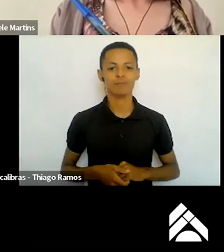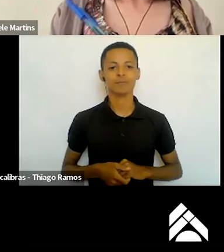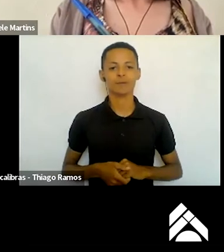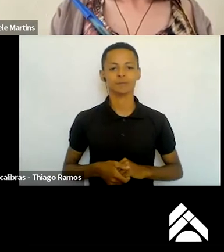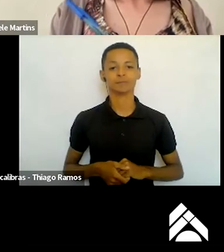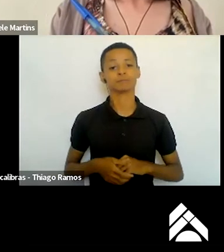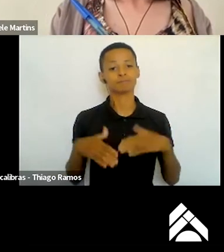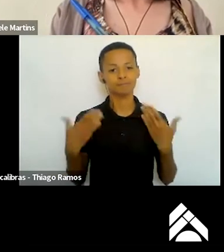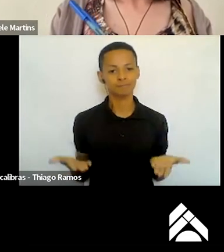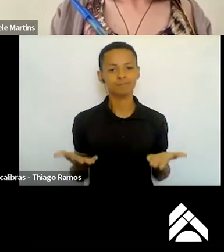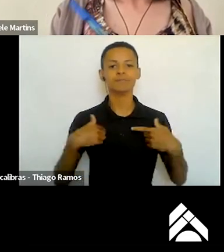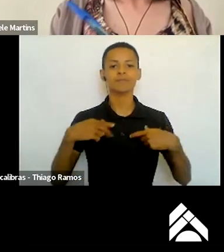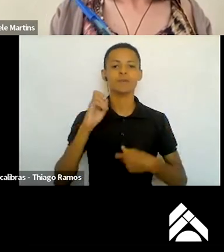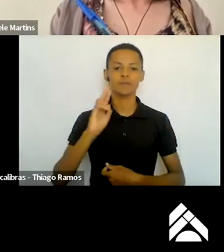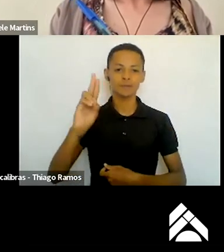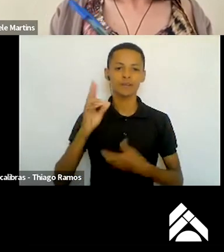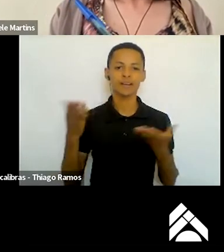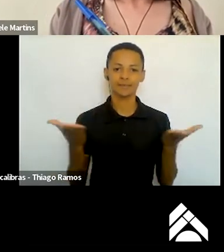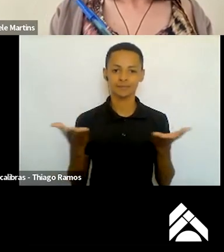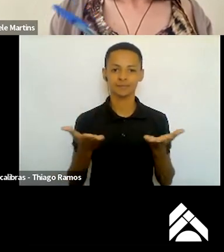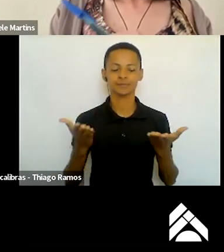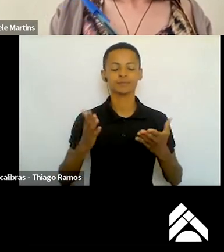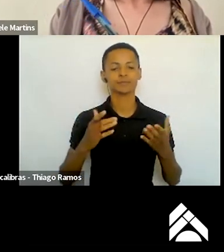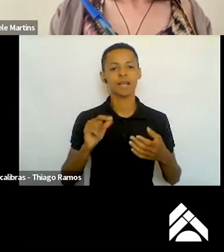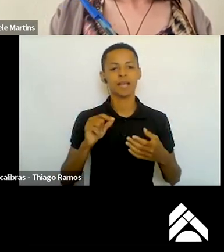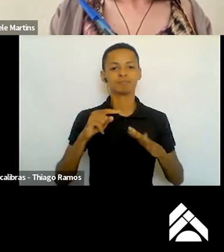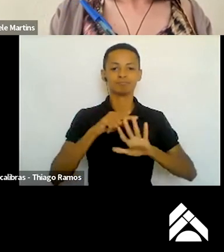Bom, eu vou dar a palavra para os nossos cinco